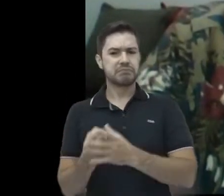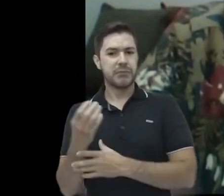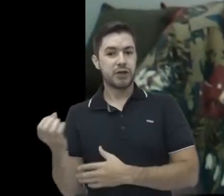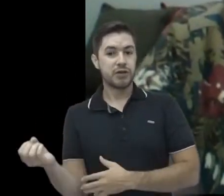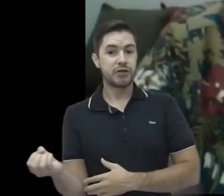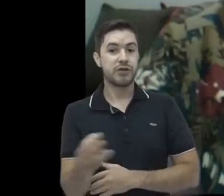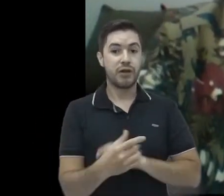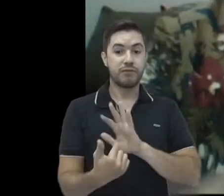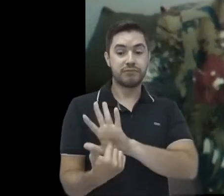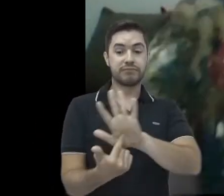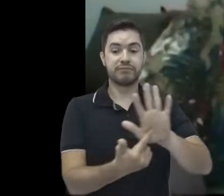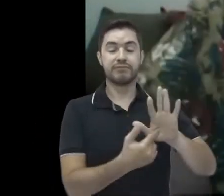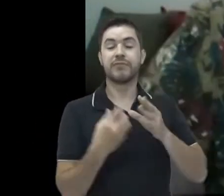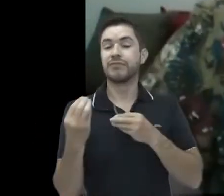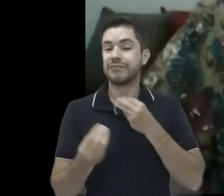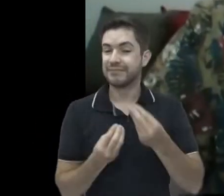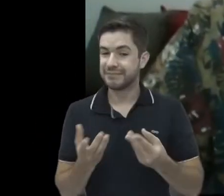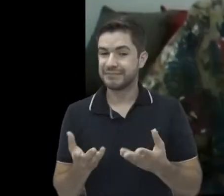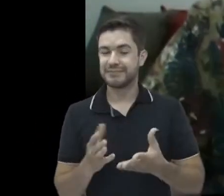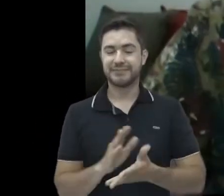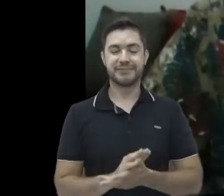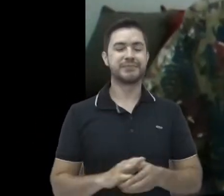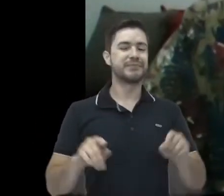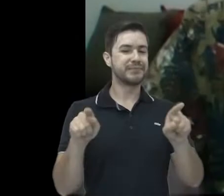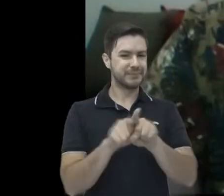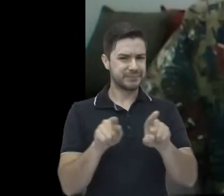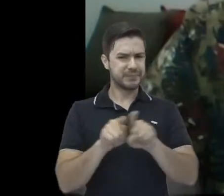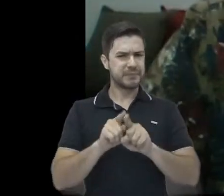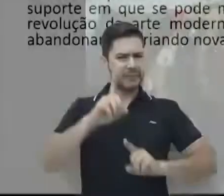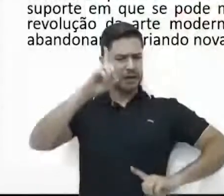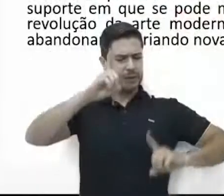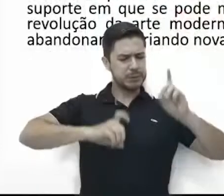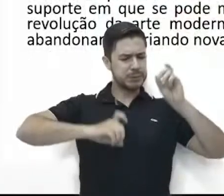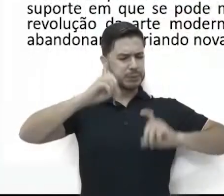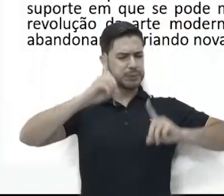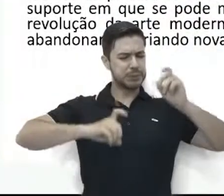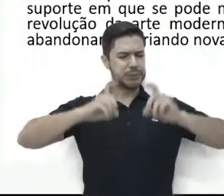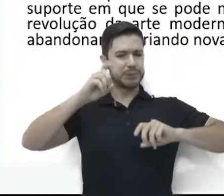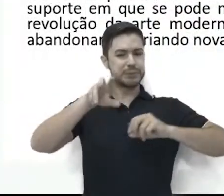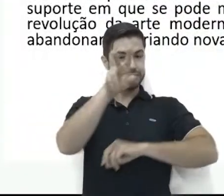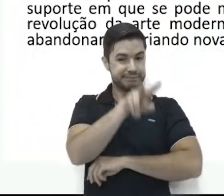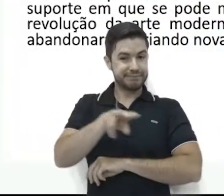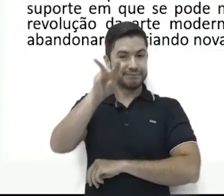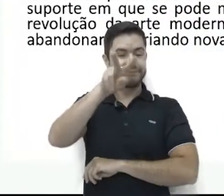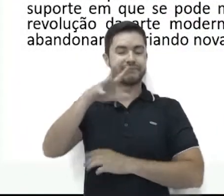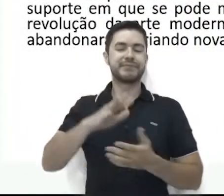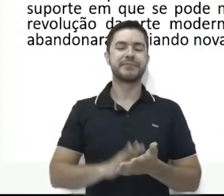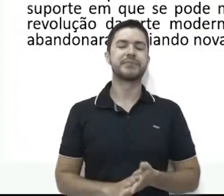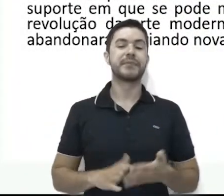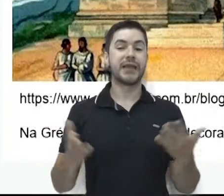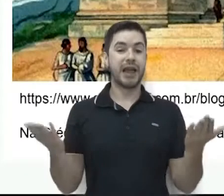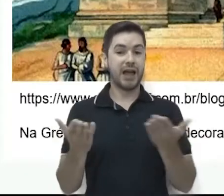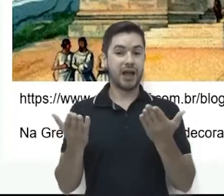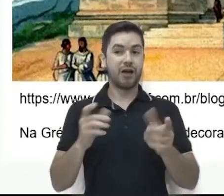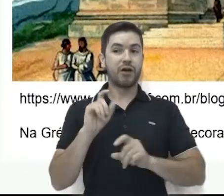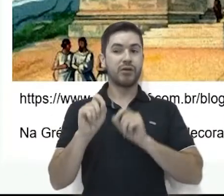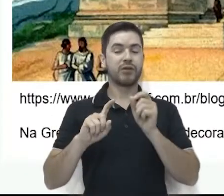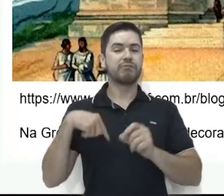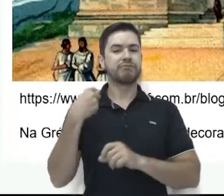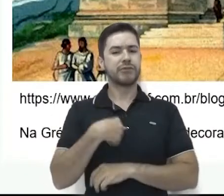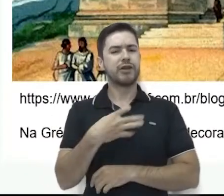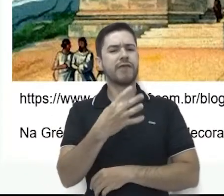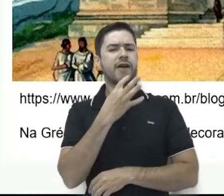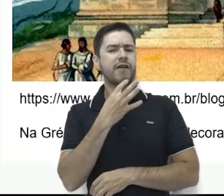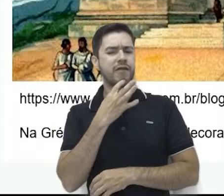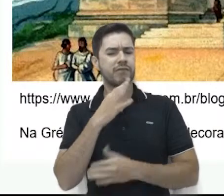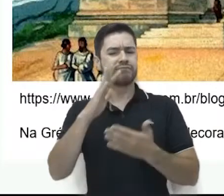de representação e de expressão visual. E nós agora iremos conhecer um pouco